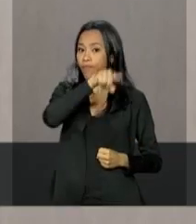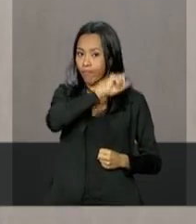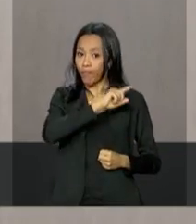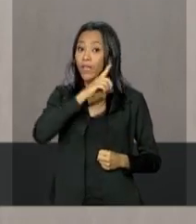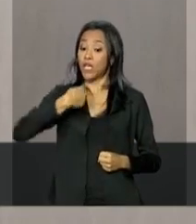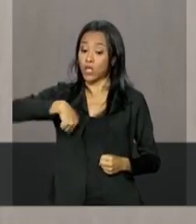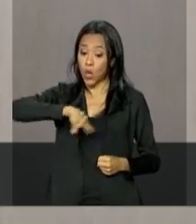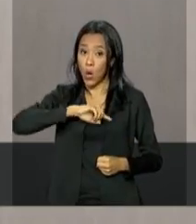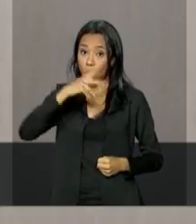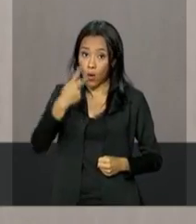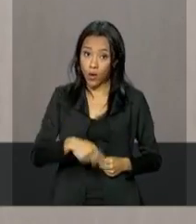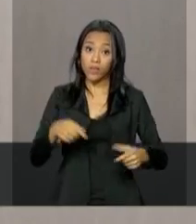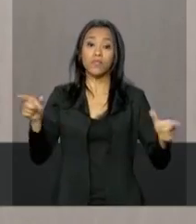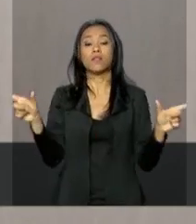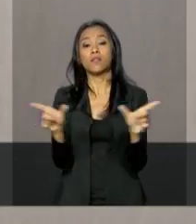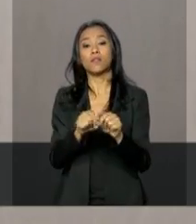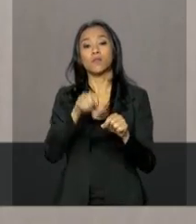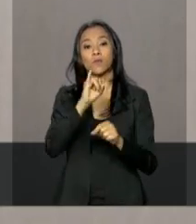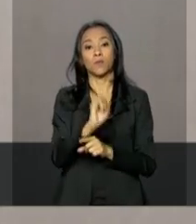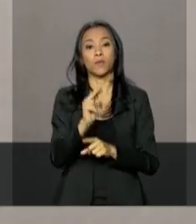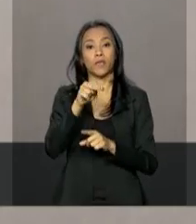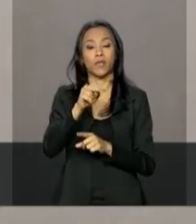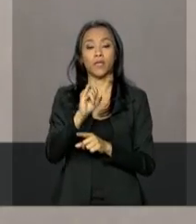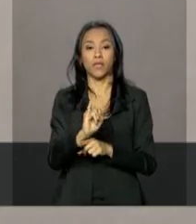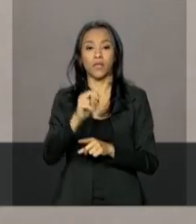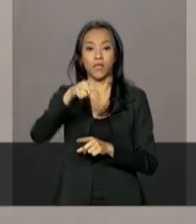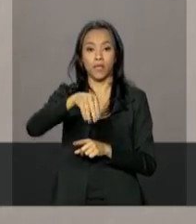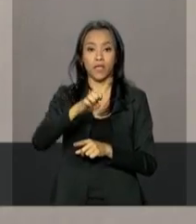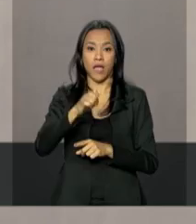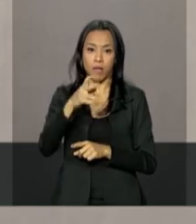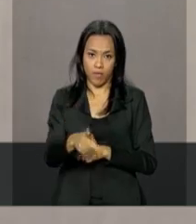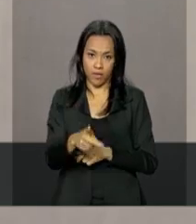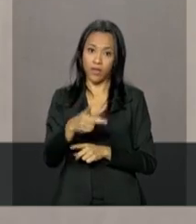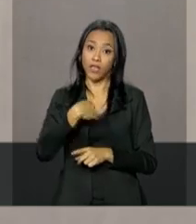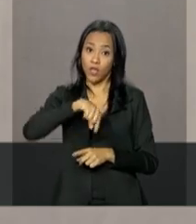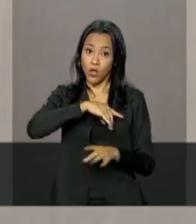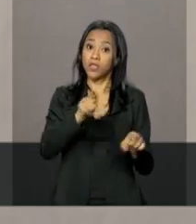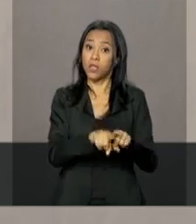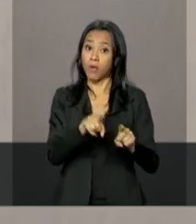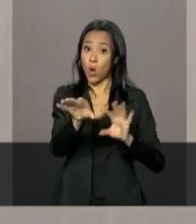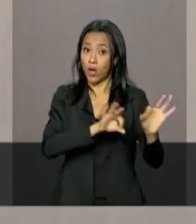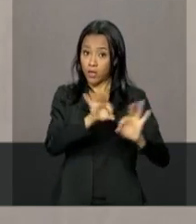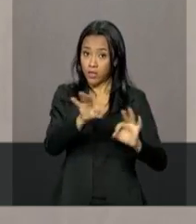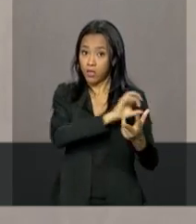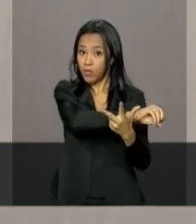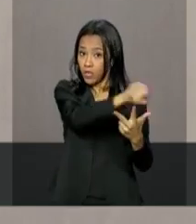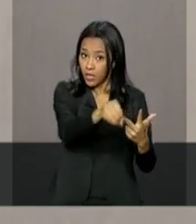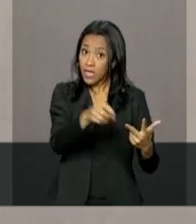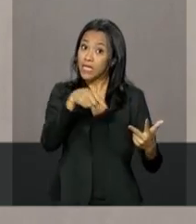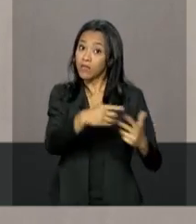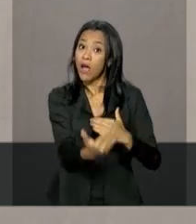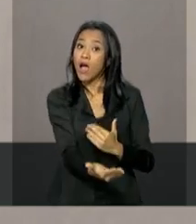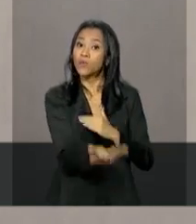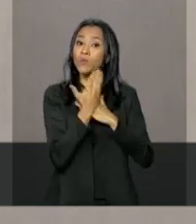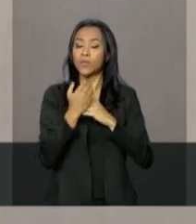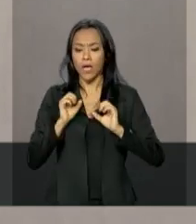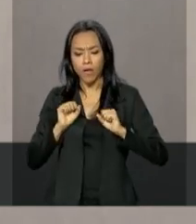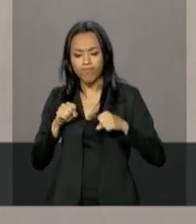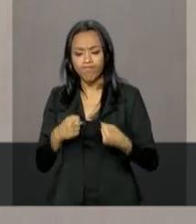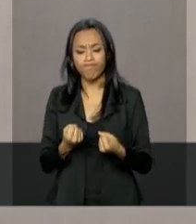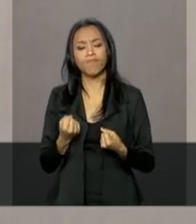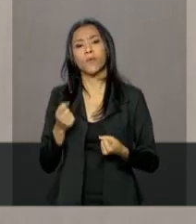do INEP, que além do censo fazemos o Enem, é um reforço muito importante, porque nós temos ampliado as condições